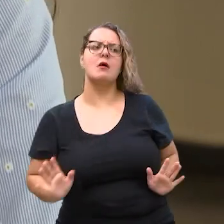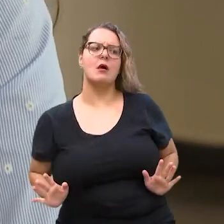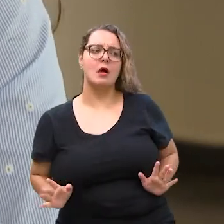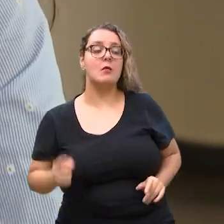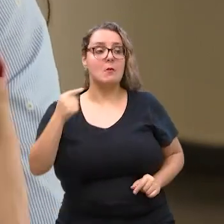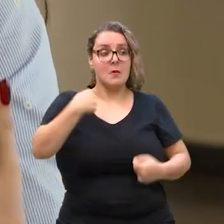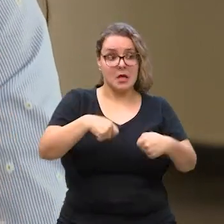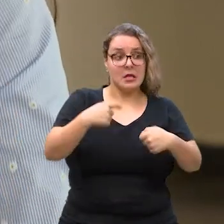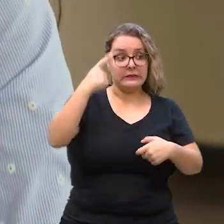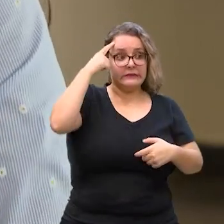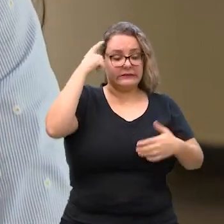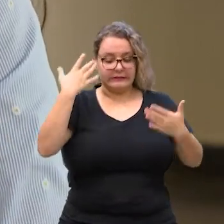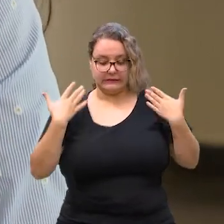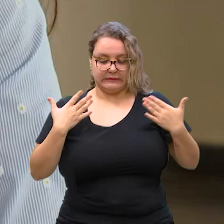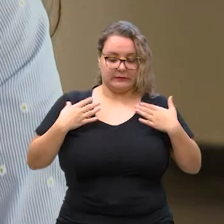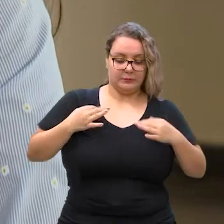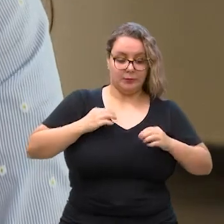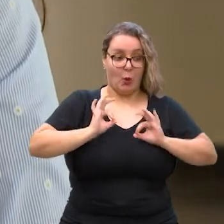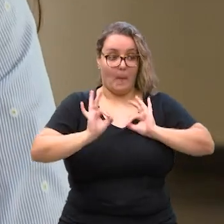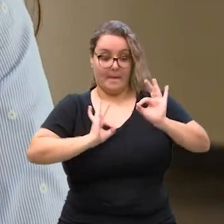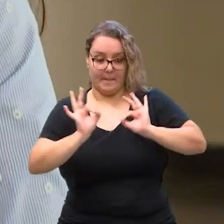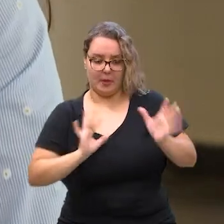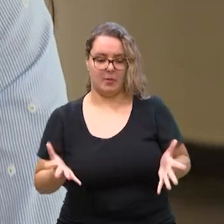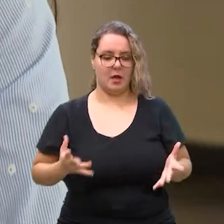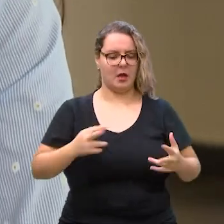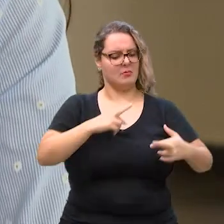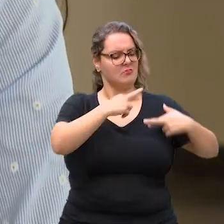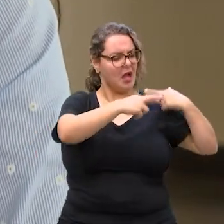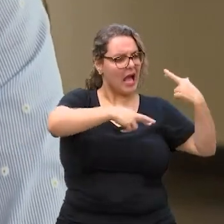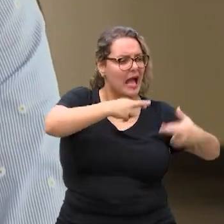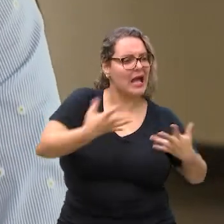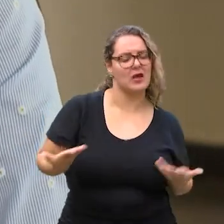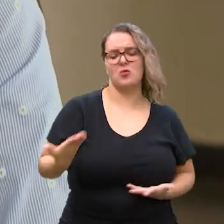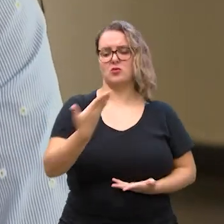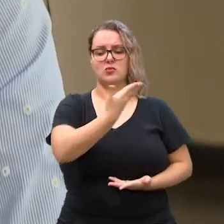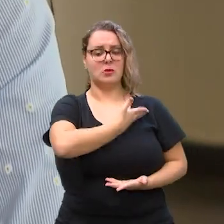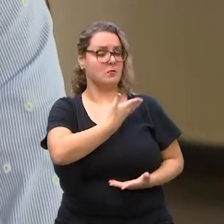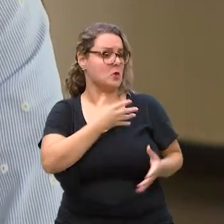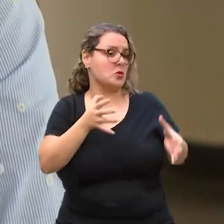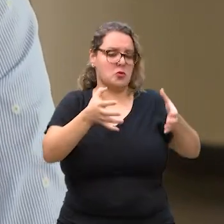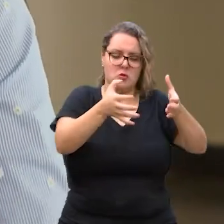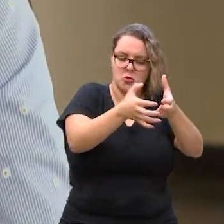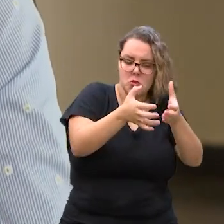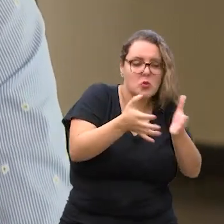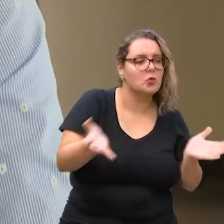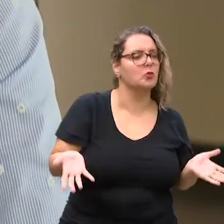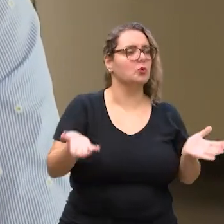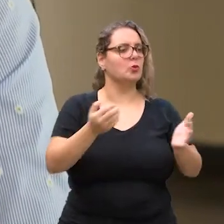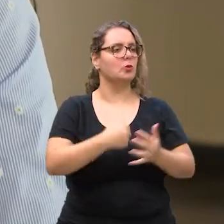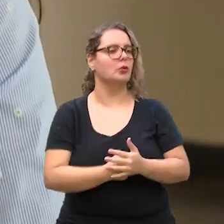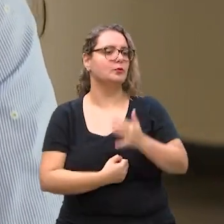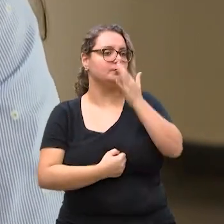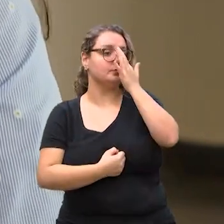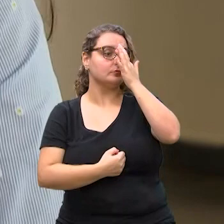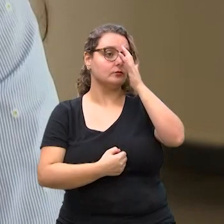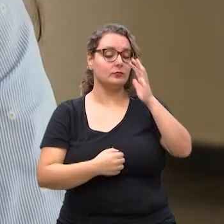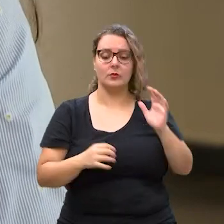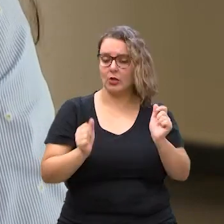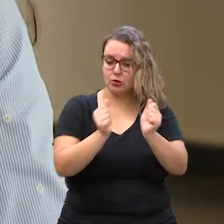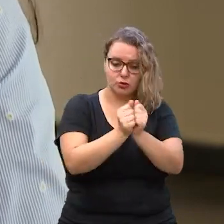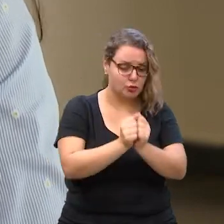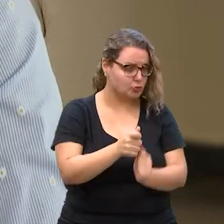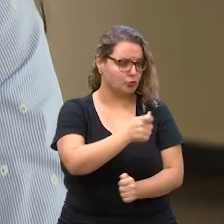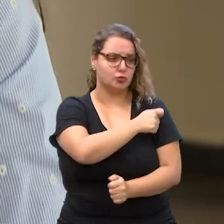Então, tem toda a questão do grupo, das relações, em lidar com os meus colegas do grupo, dali da pessoal que eu fazia